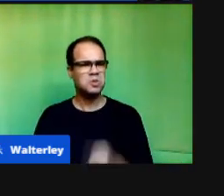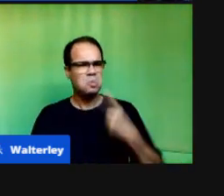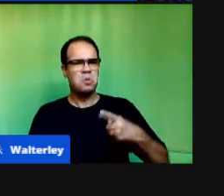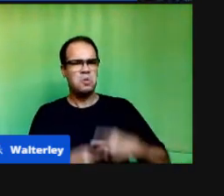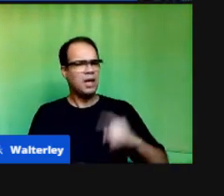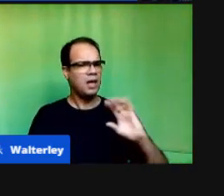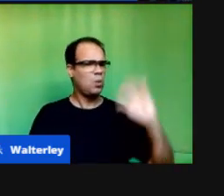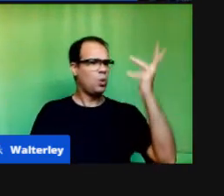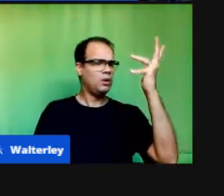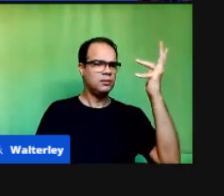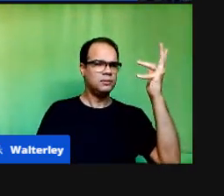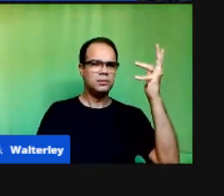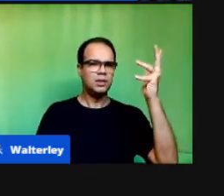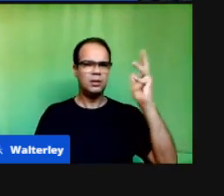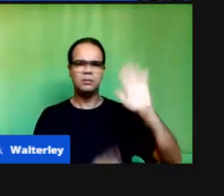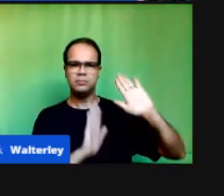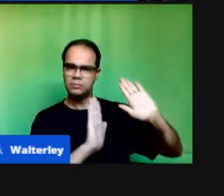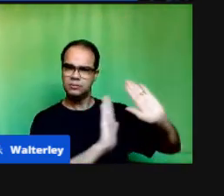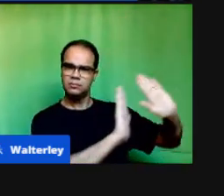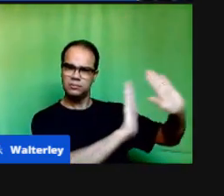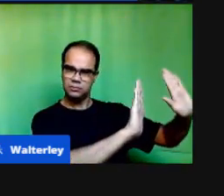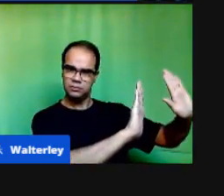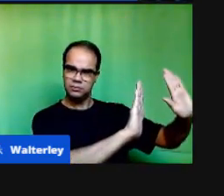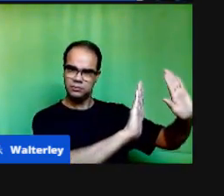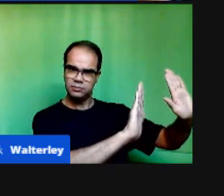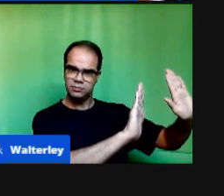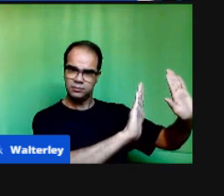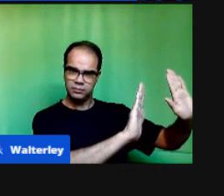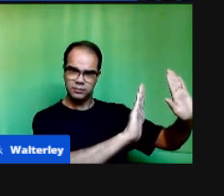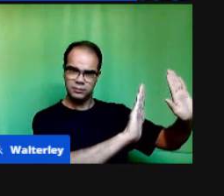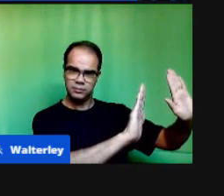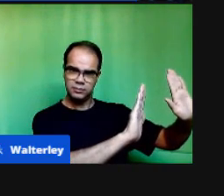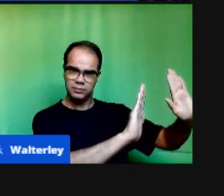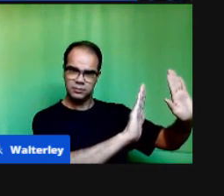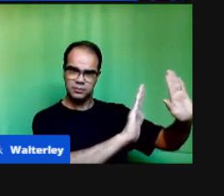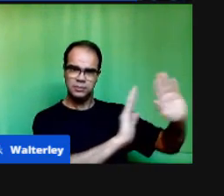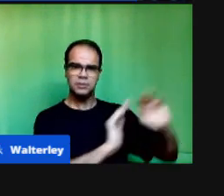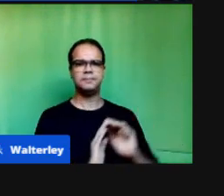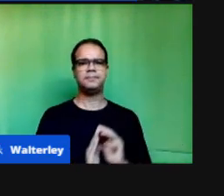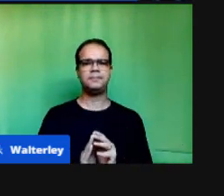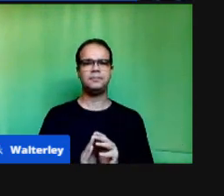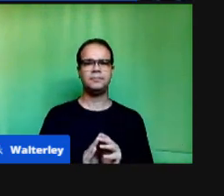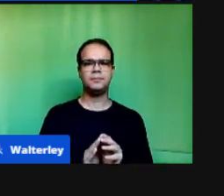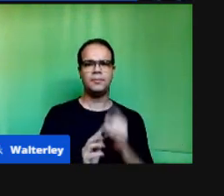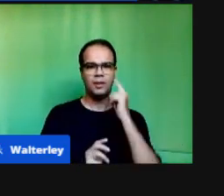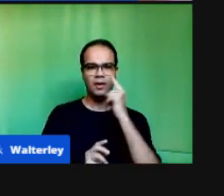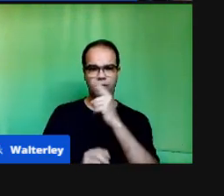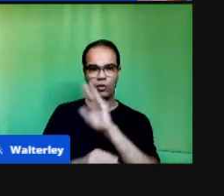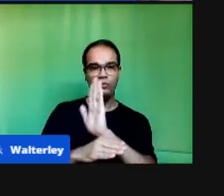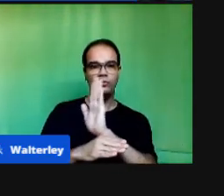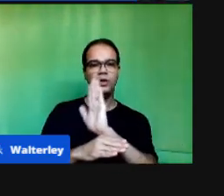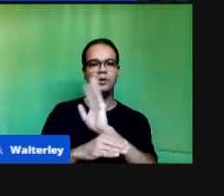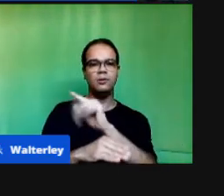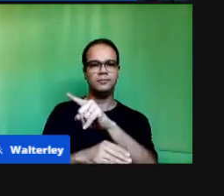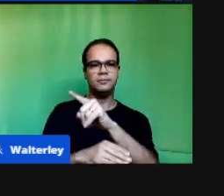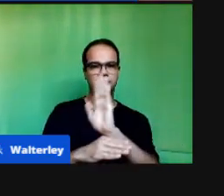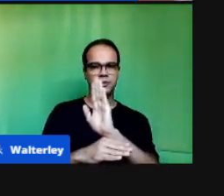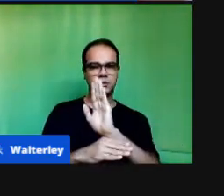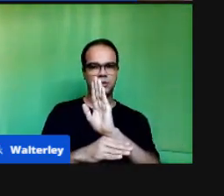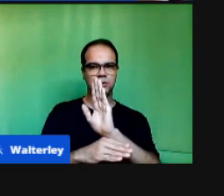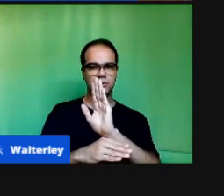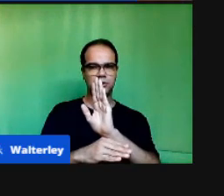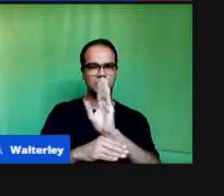Mais um, por favor. É um vídeo, pessoal, se vocês depois quiserem dar uma olhada, chama Brain Divided, cérebro